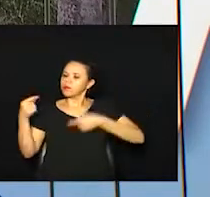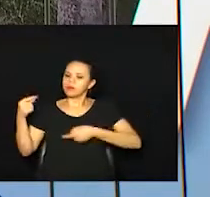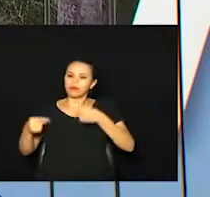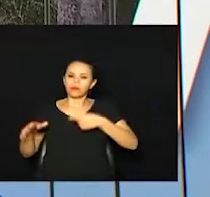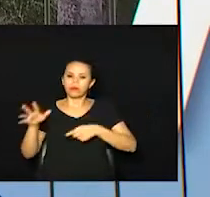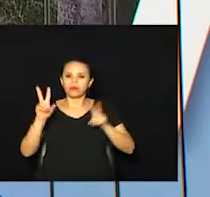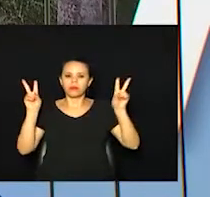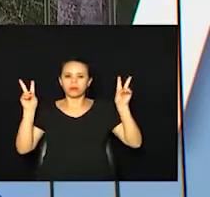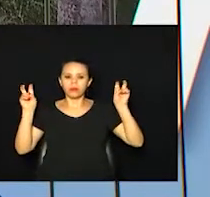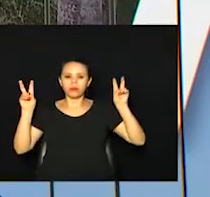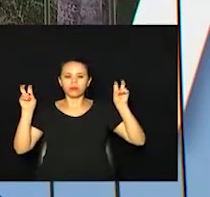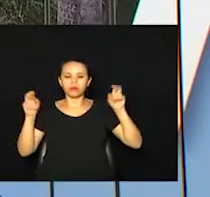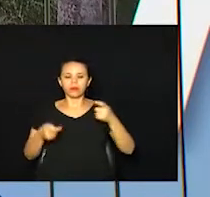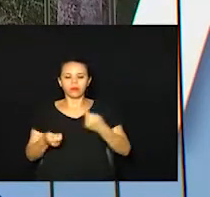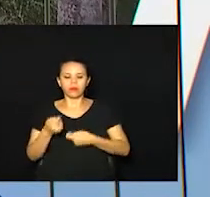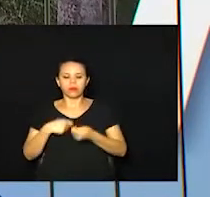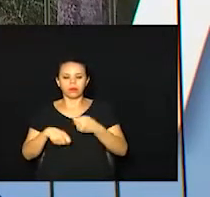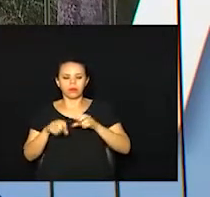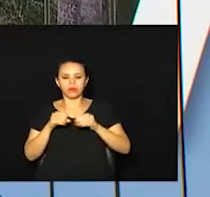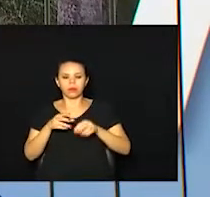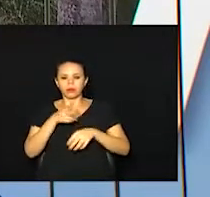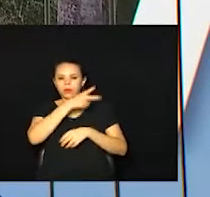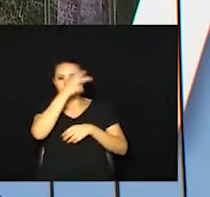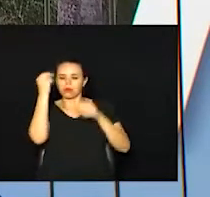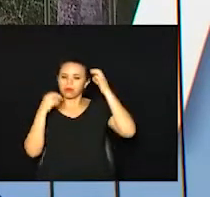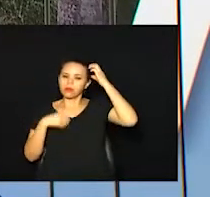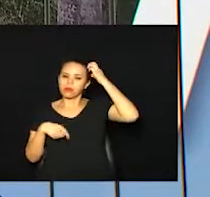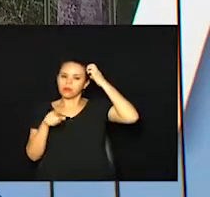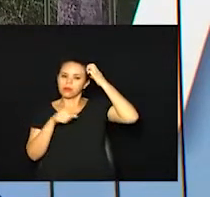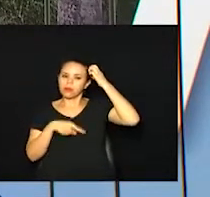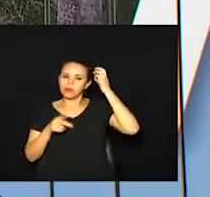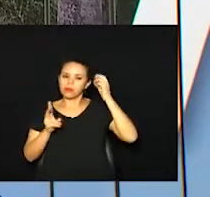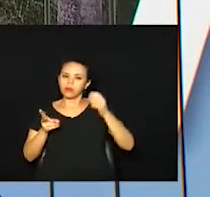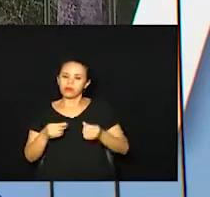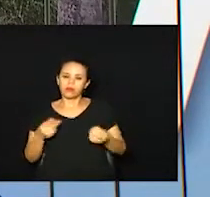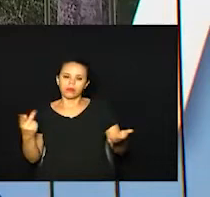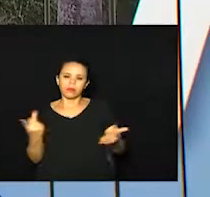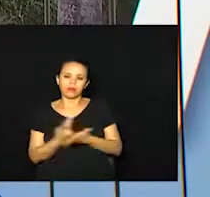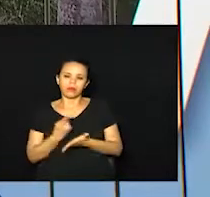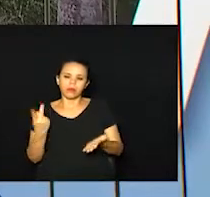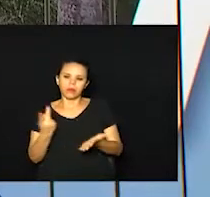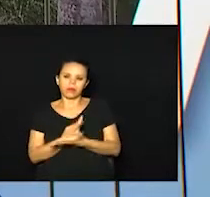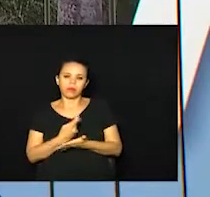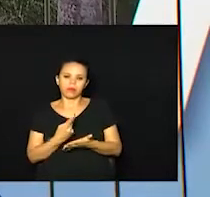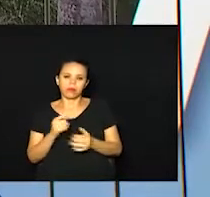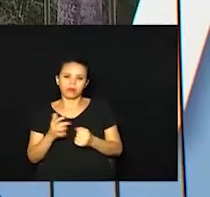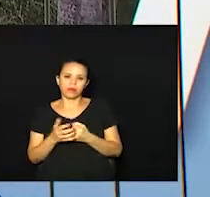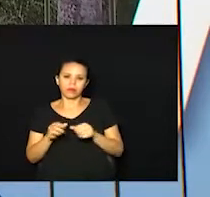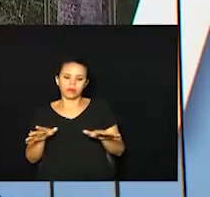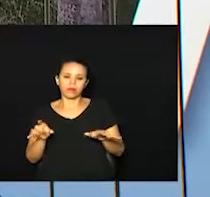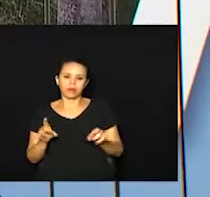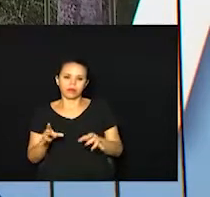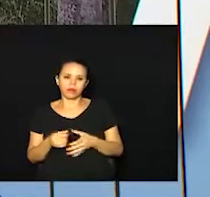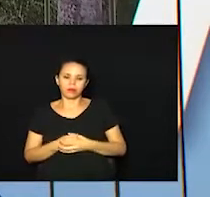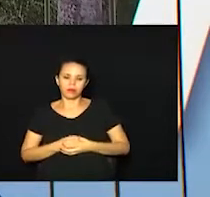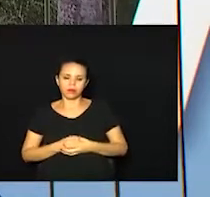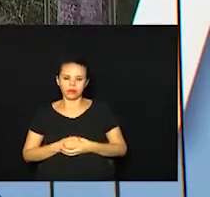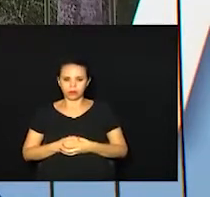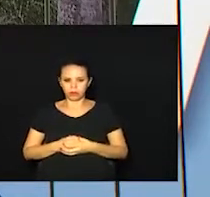em relação ao mercado da educação pública, vocês vão continuar errando e a pandemia só vai se